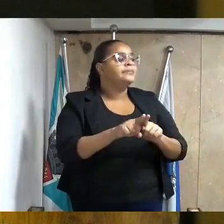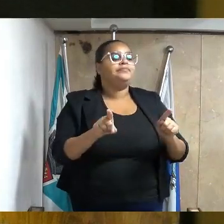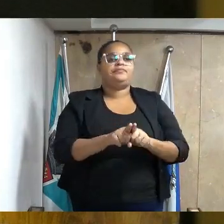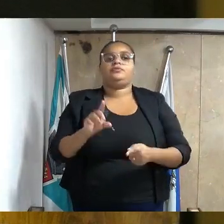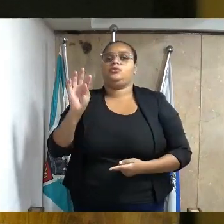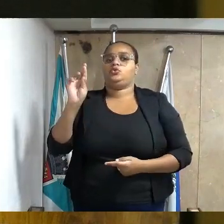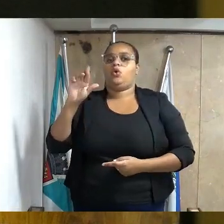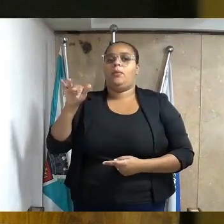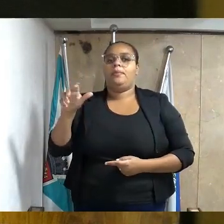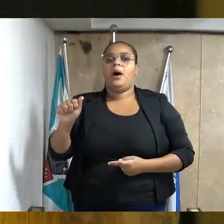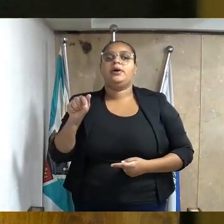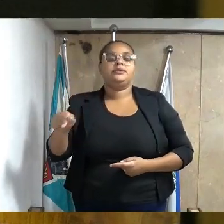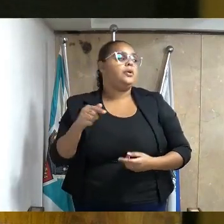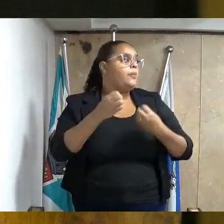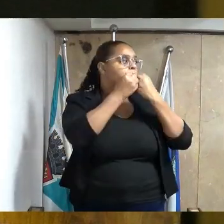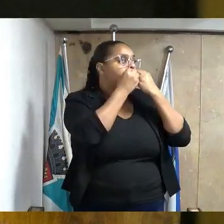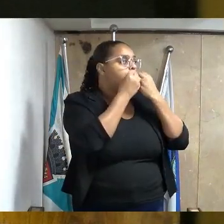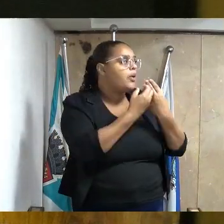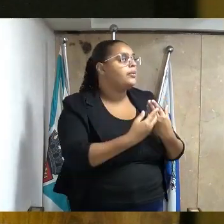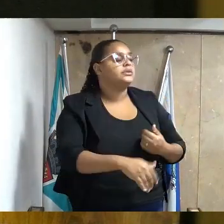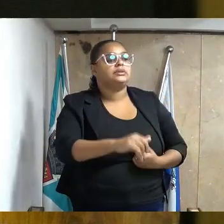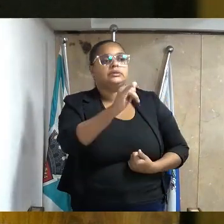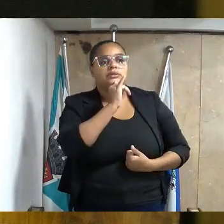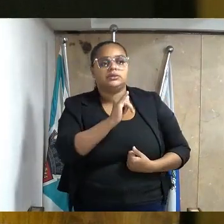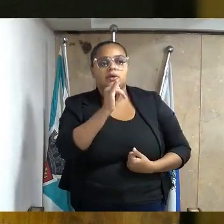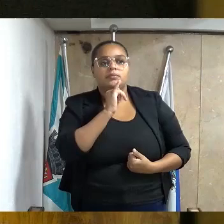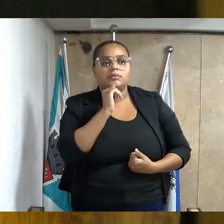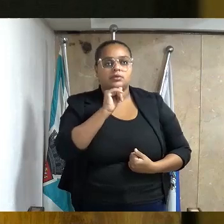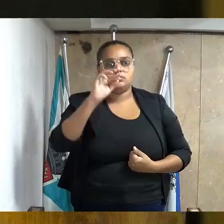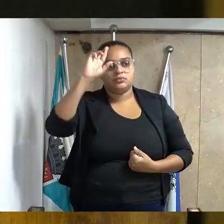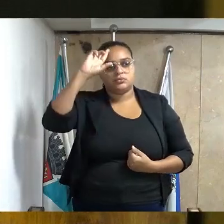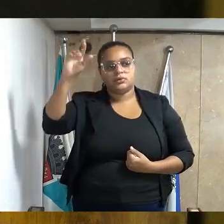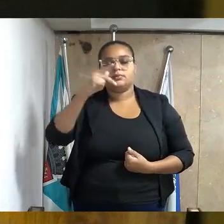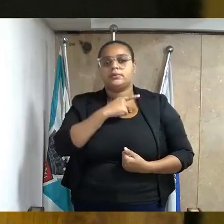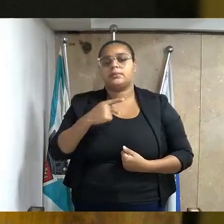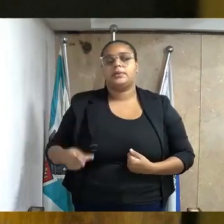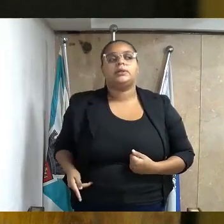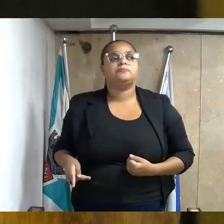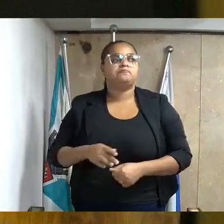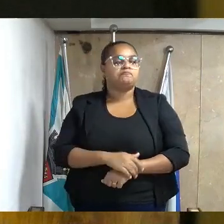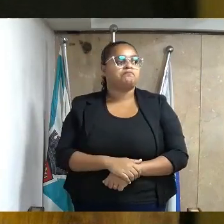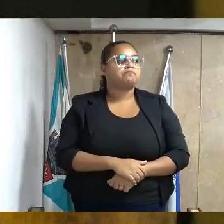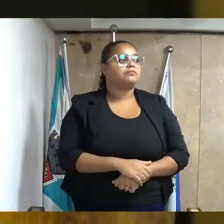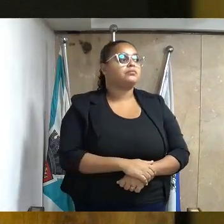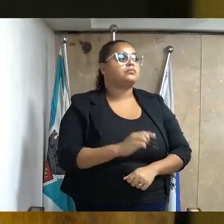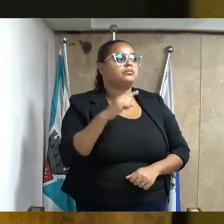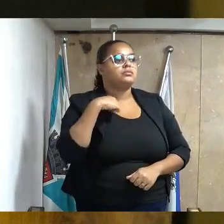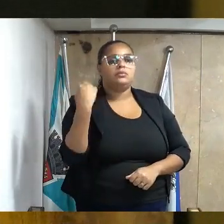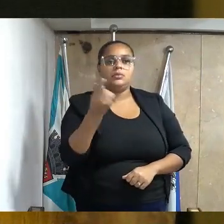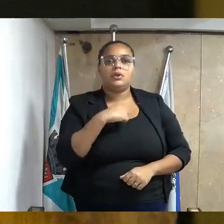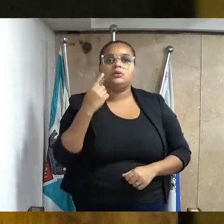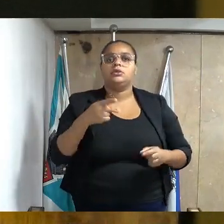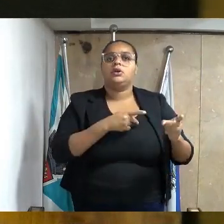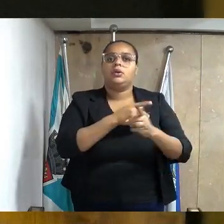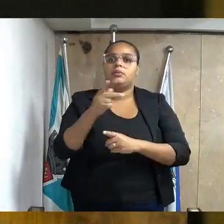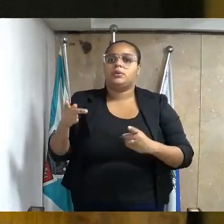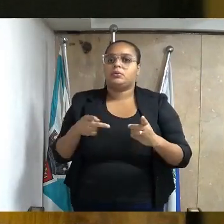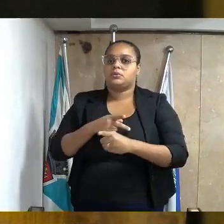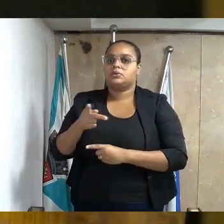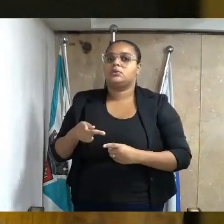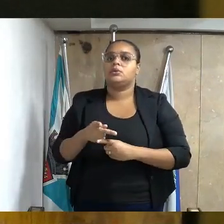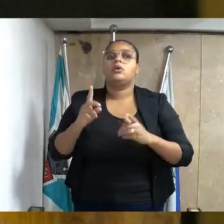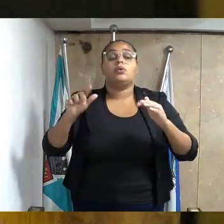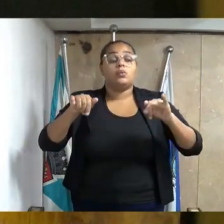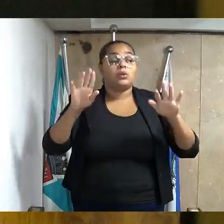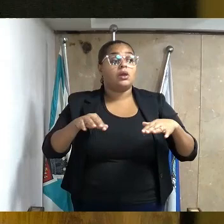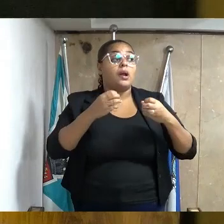um bom exemplo para essa casa, bom exemplo como chefe de família, e a gente procura se espelhar no que